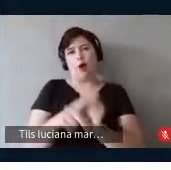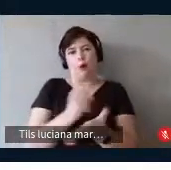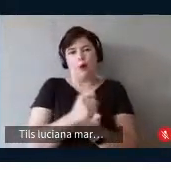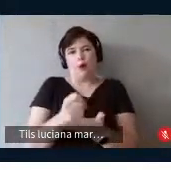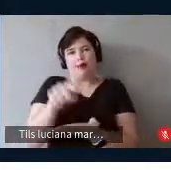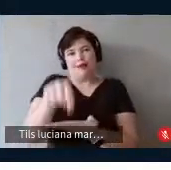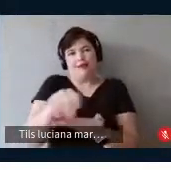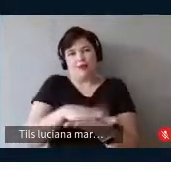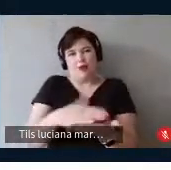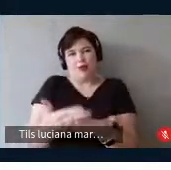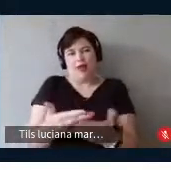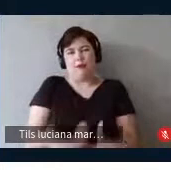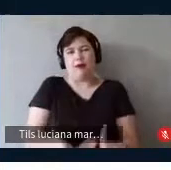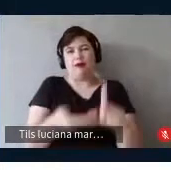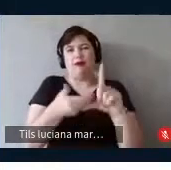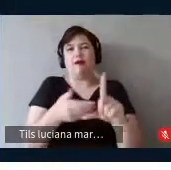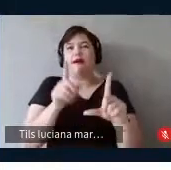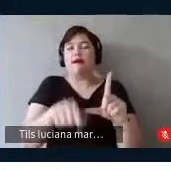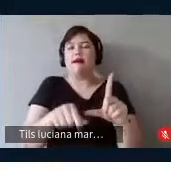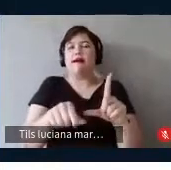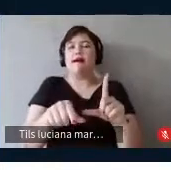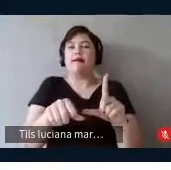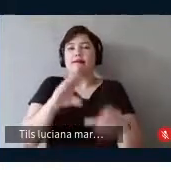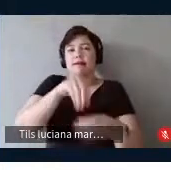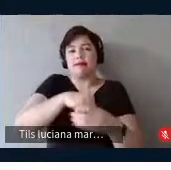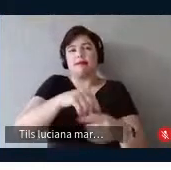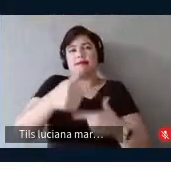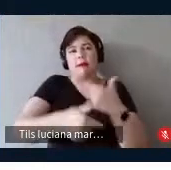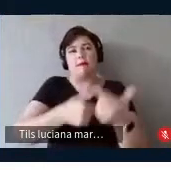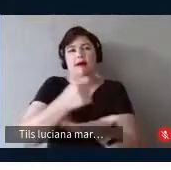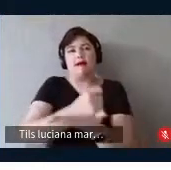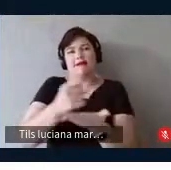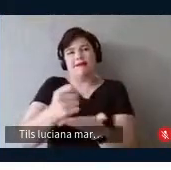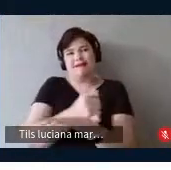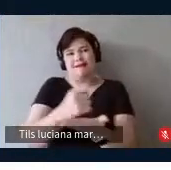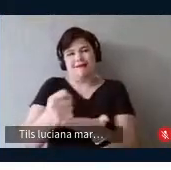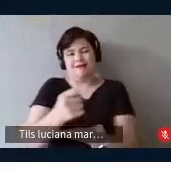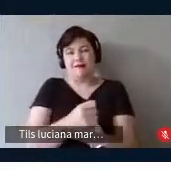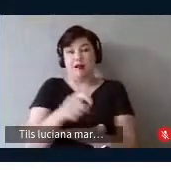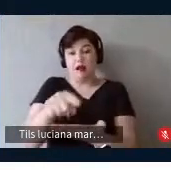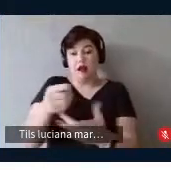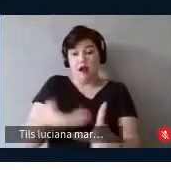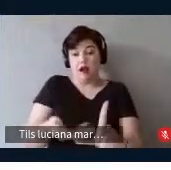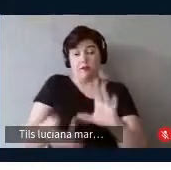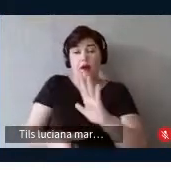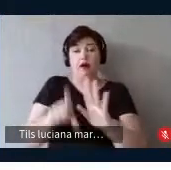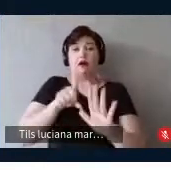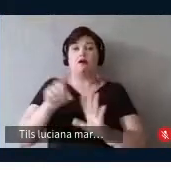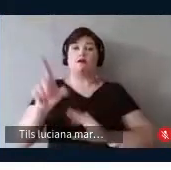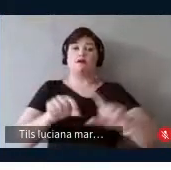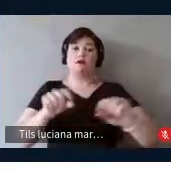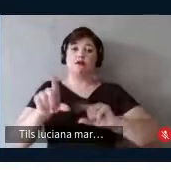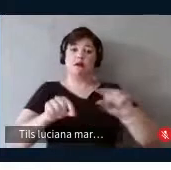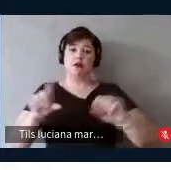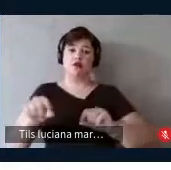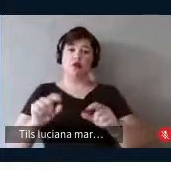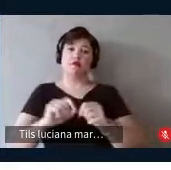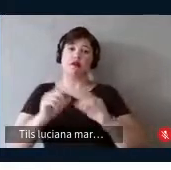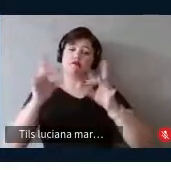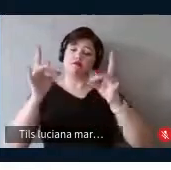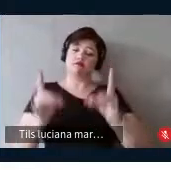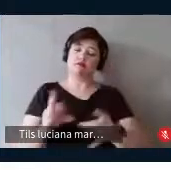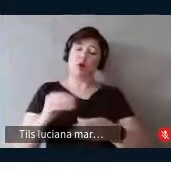desses intérpretes é celetista, terceirizada pela Câmara, e a Câmara previamente que faz a descrição